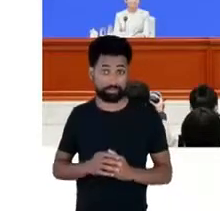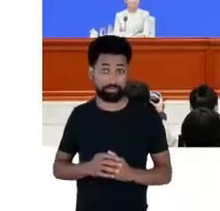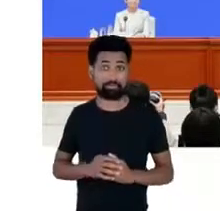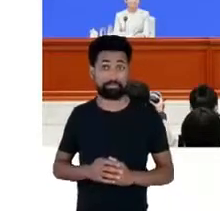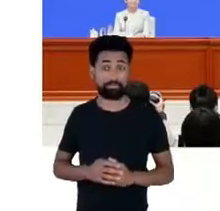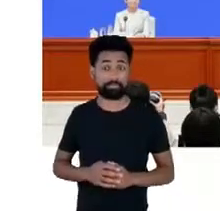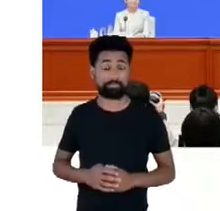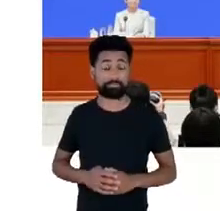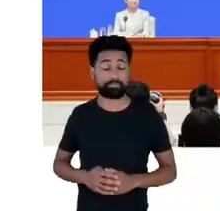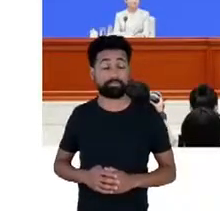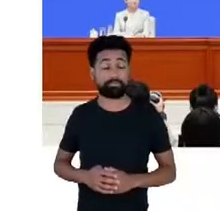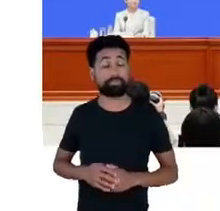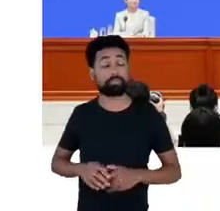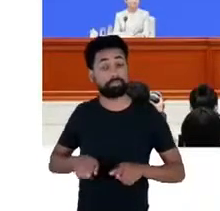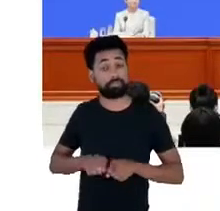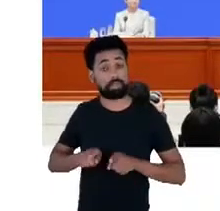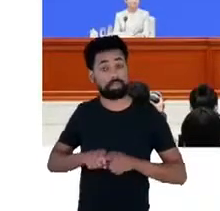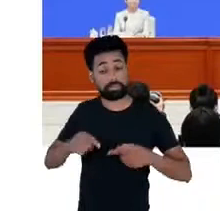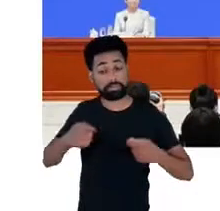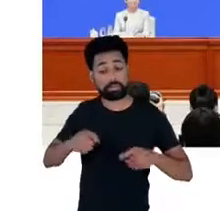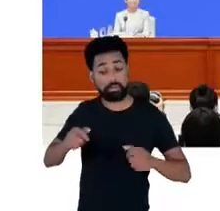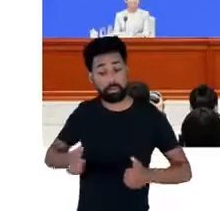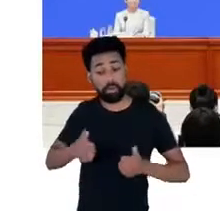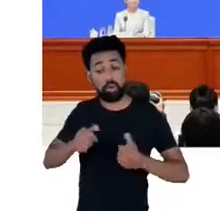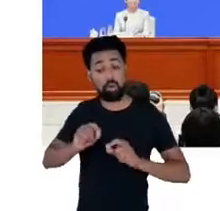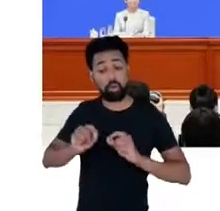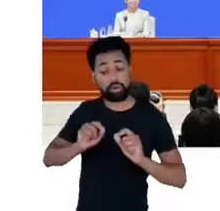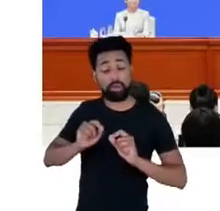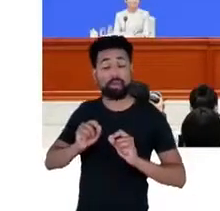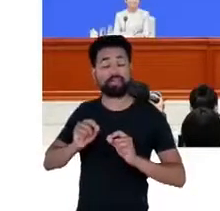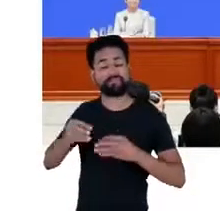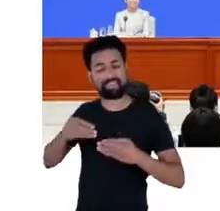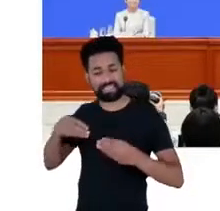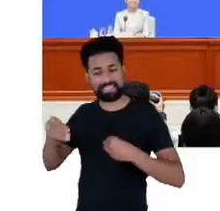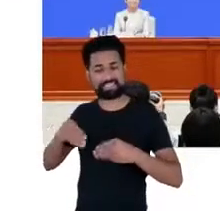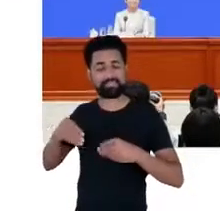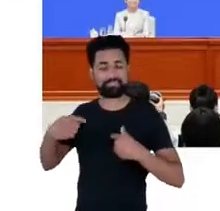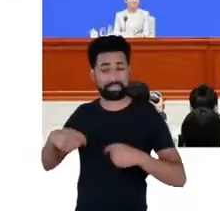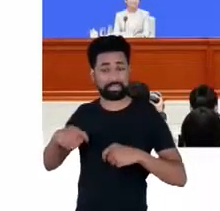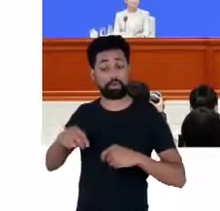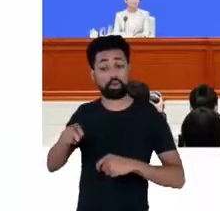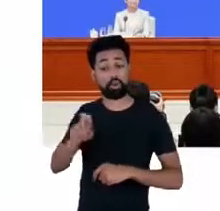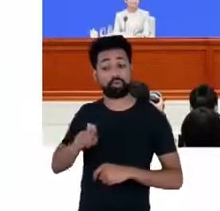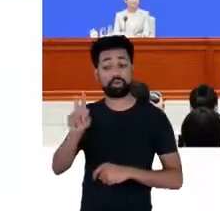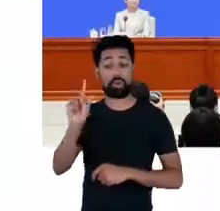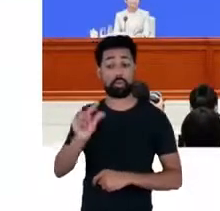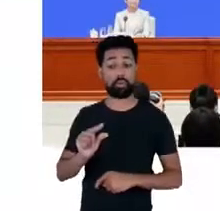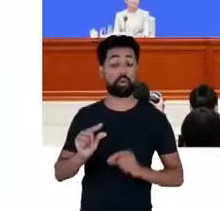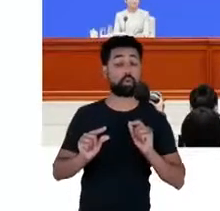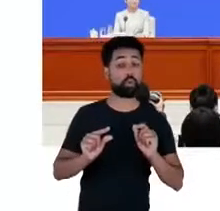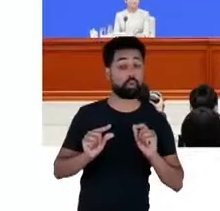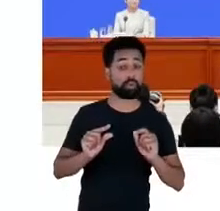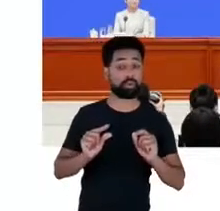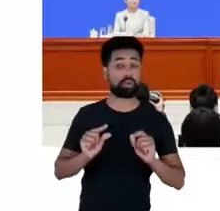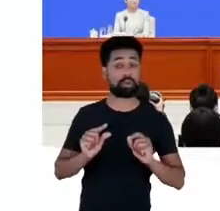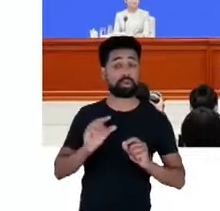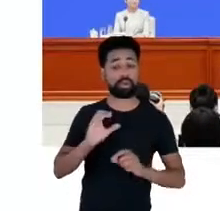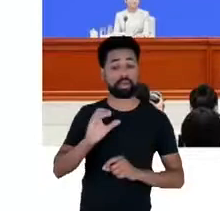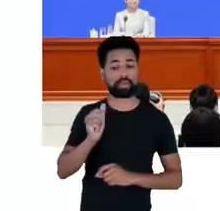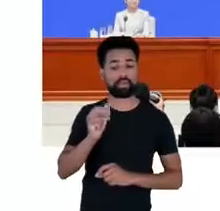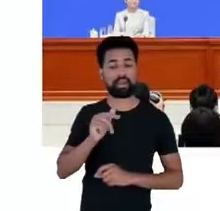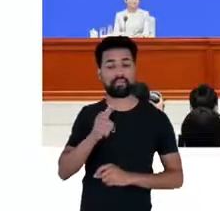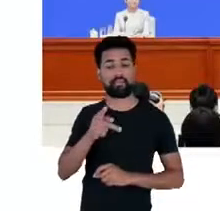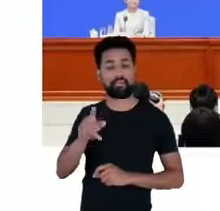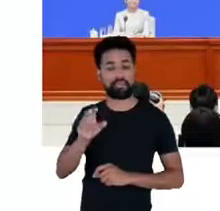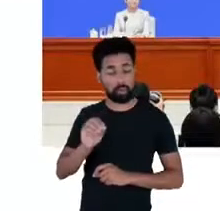e melhorar a flexibilidade e usar menos carvão. Precisamos de um